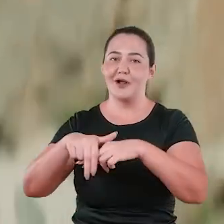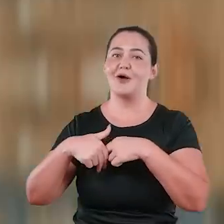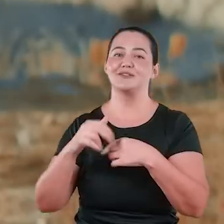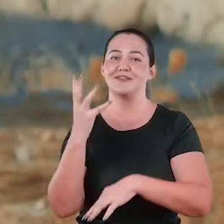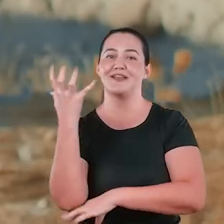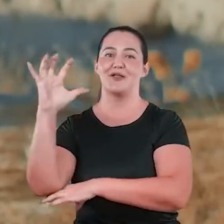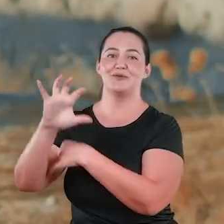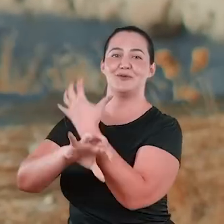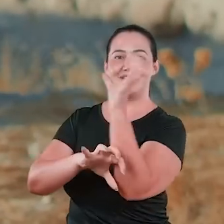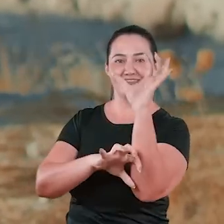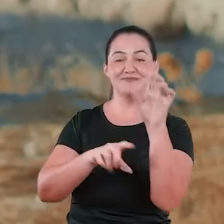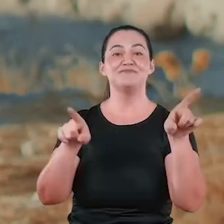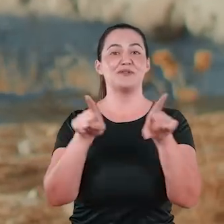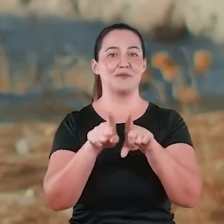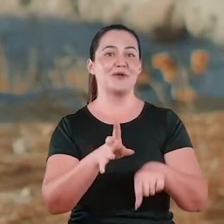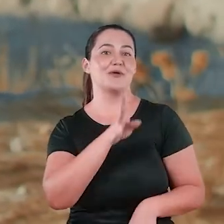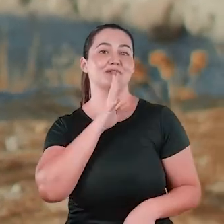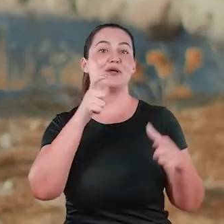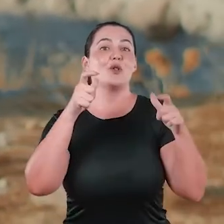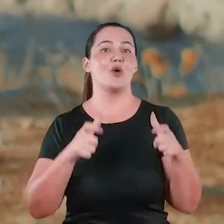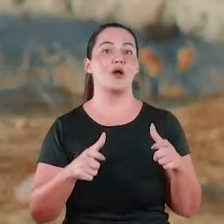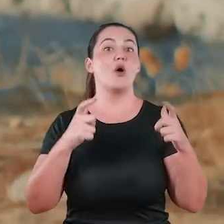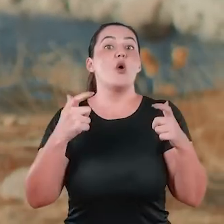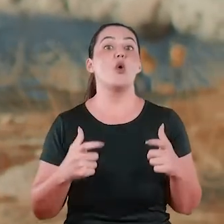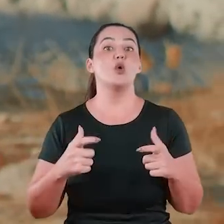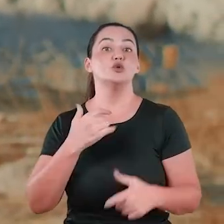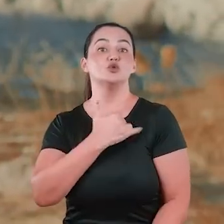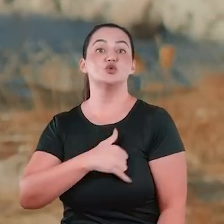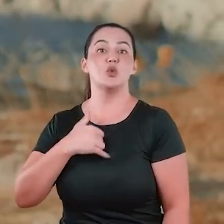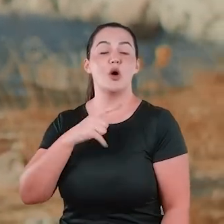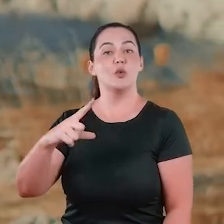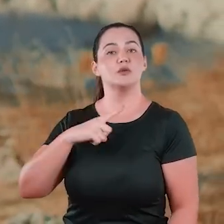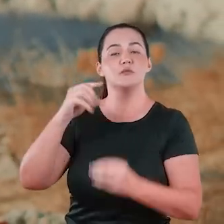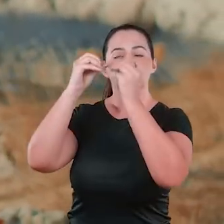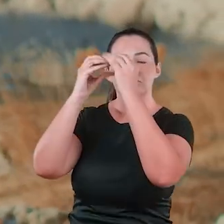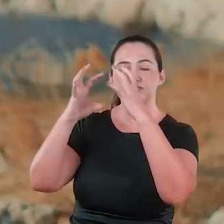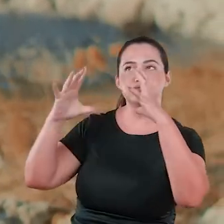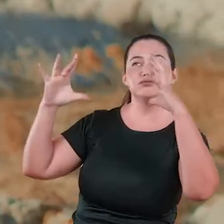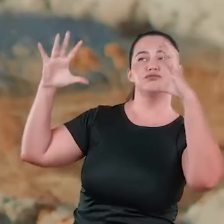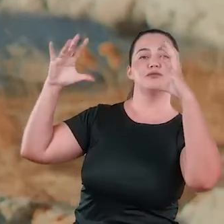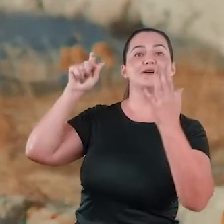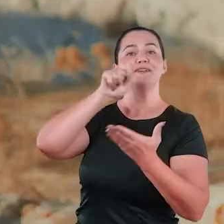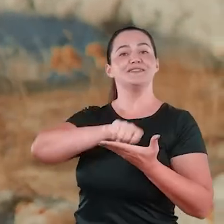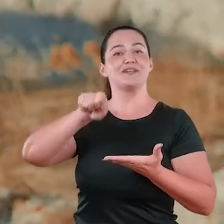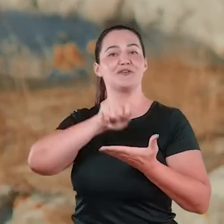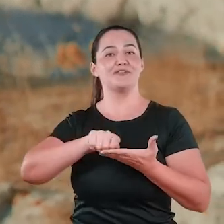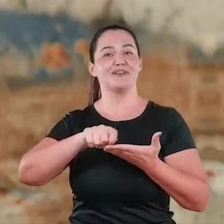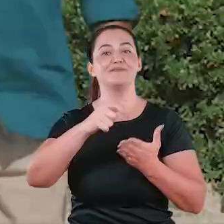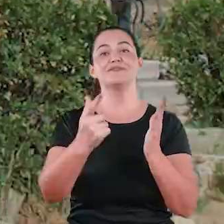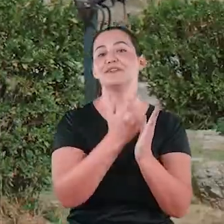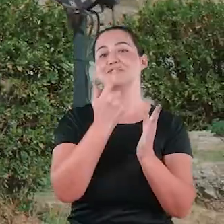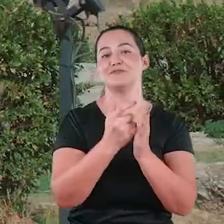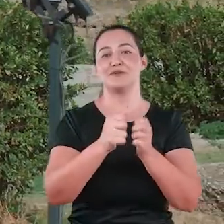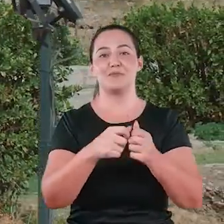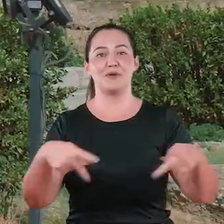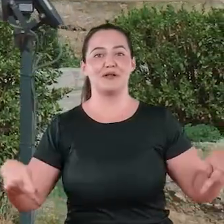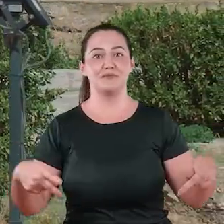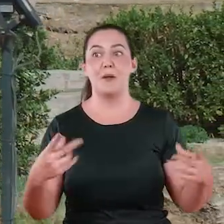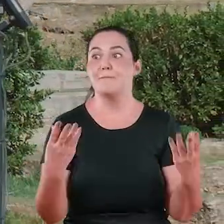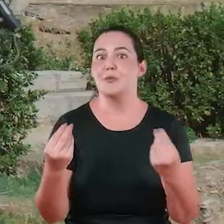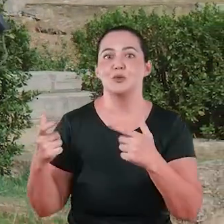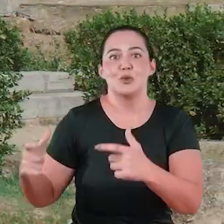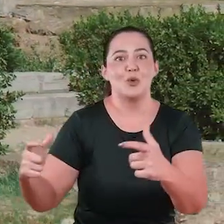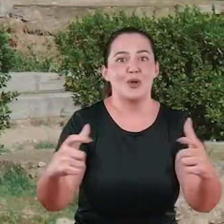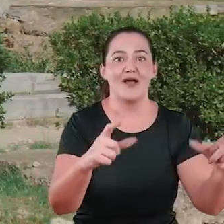natureza. Além de conhecer o local onde o apóstolo João recebeu a visão para escrever o livro do Apocalipse. São tantos